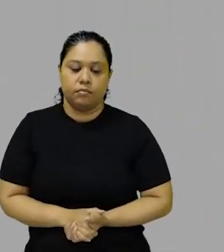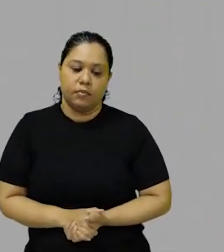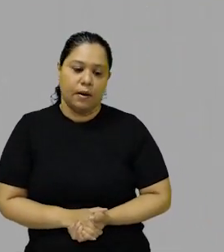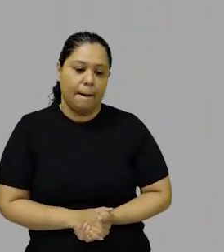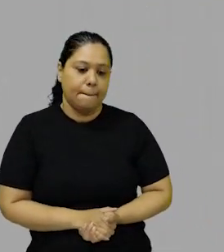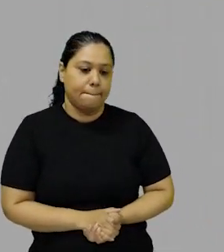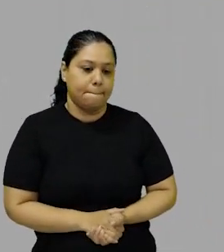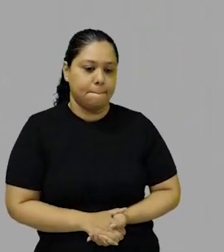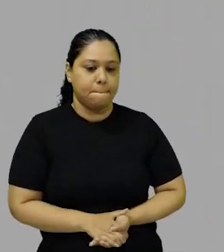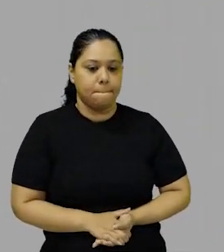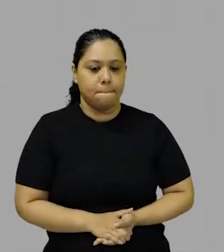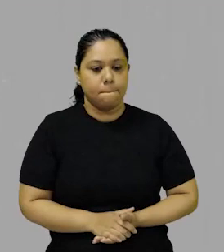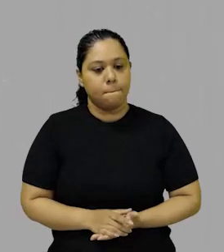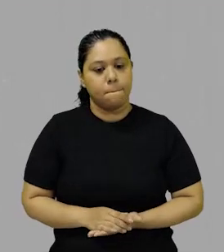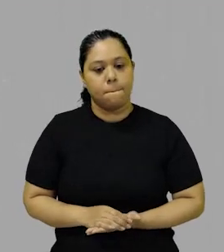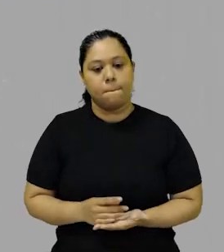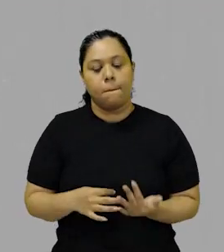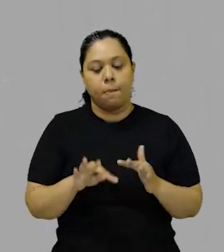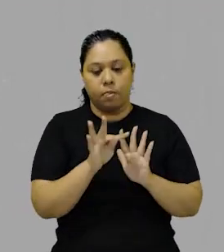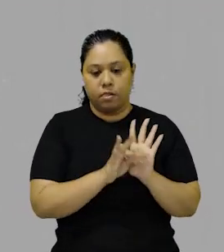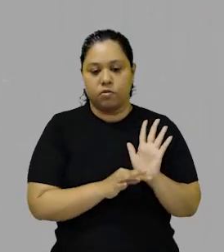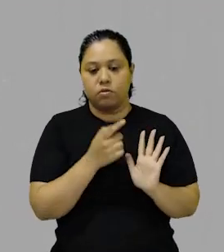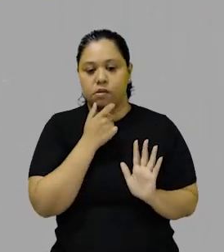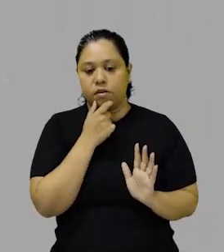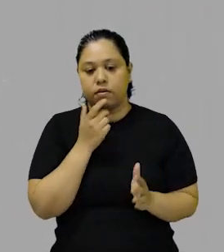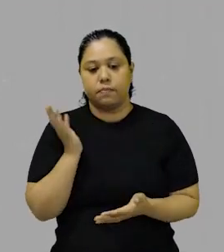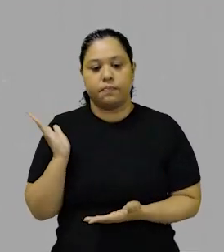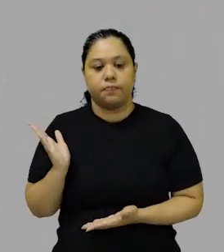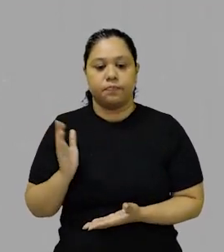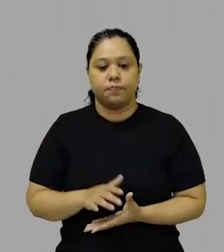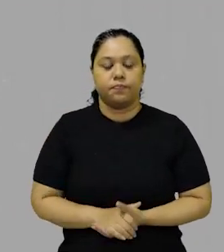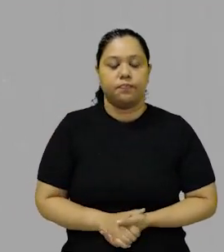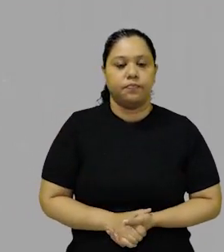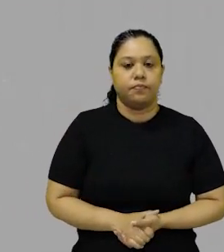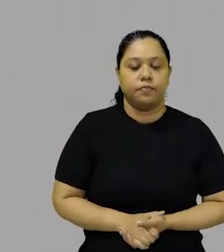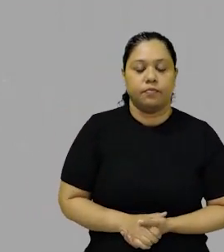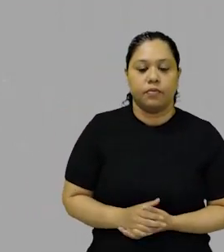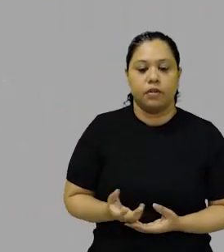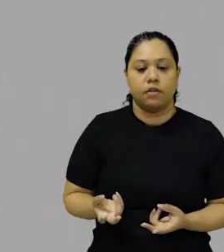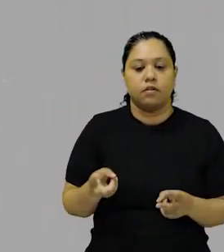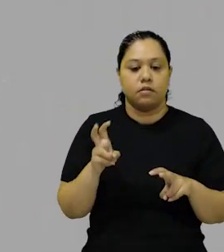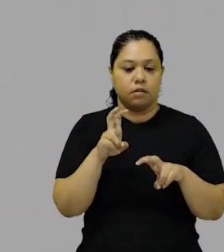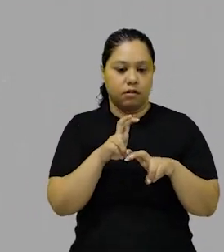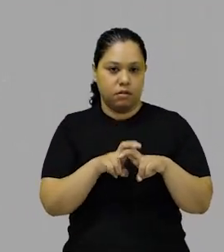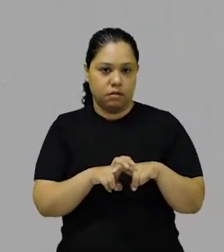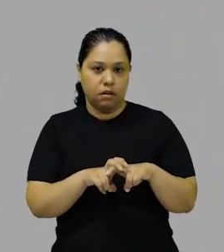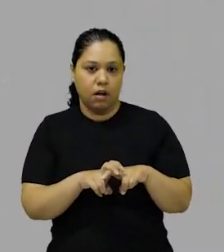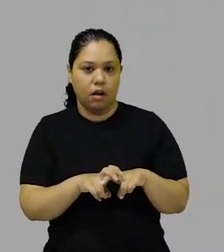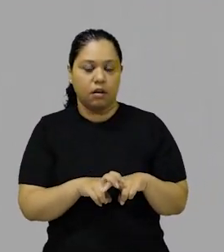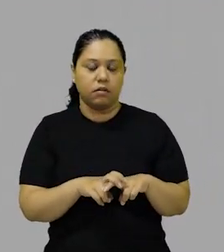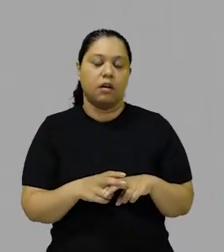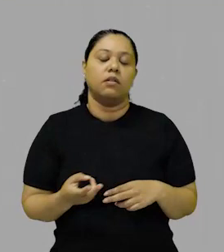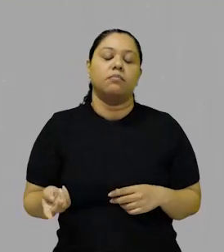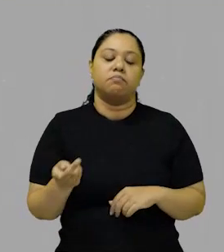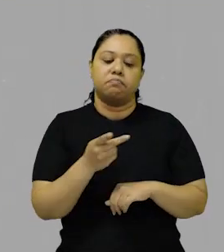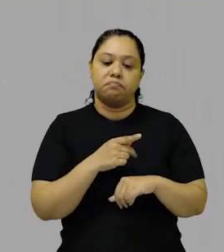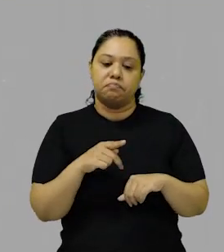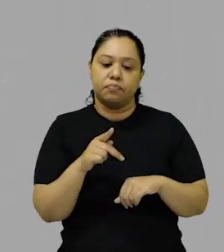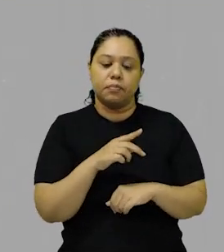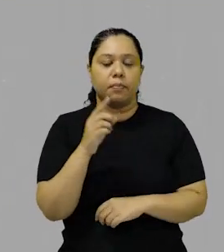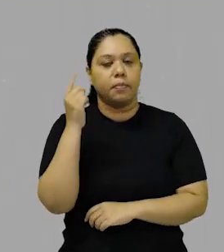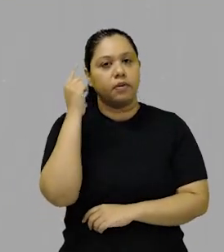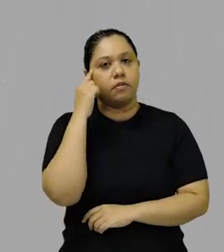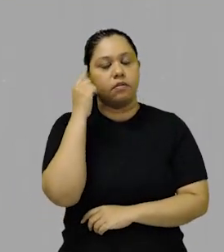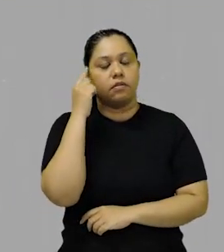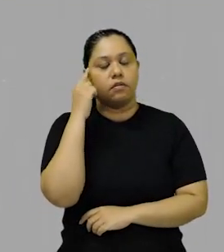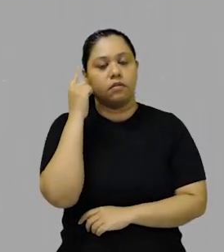was only 23, gone before he had his time. Então ela coloca, sentada no parque, no banco de um parque,